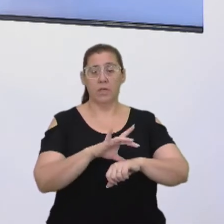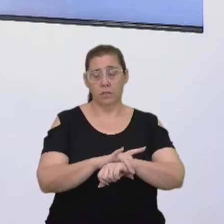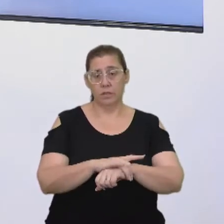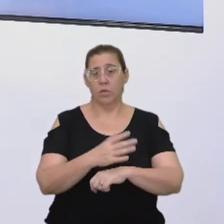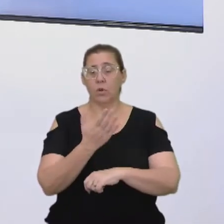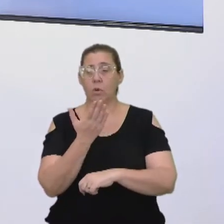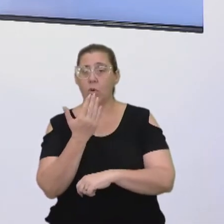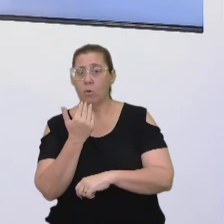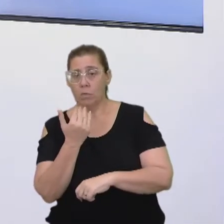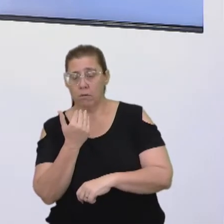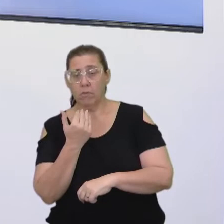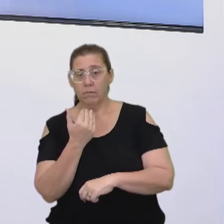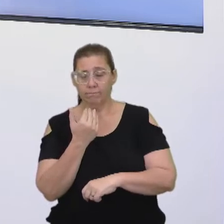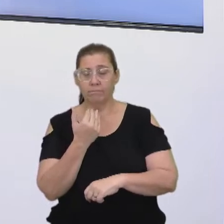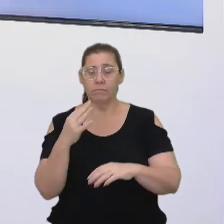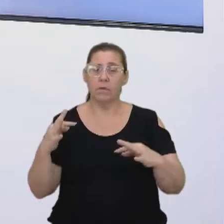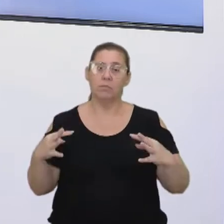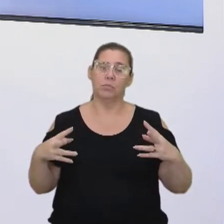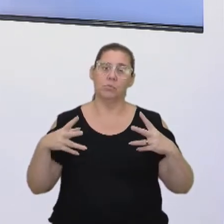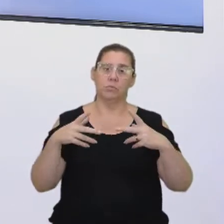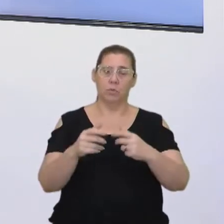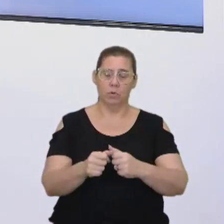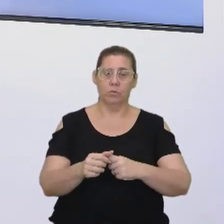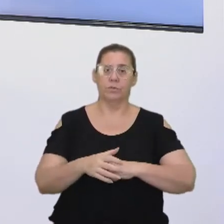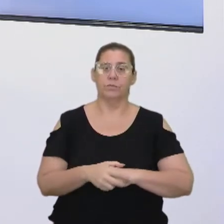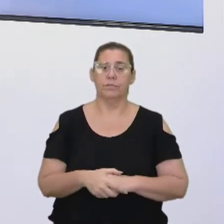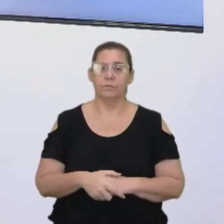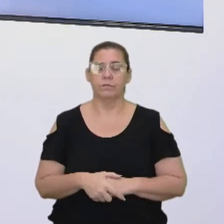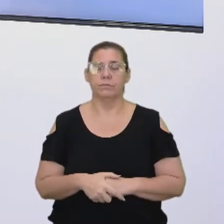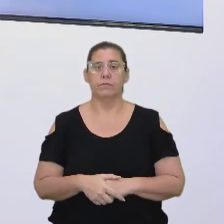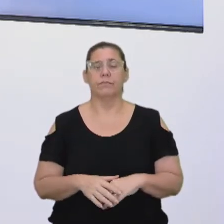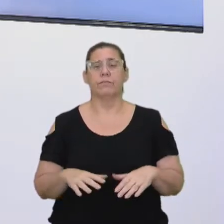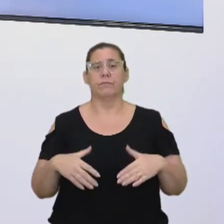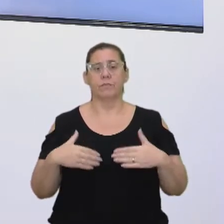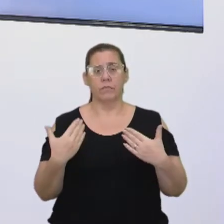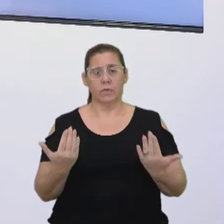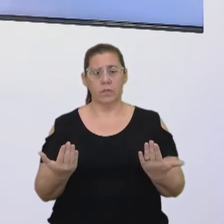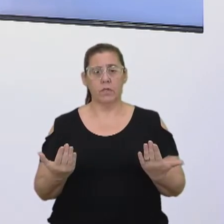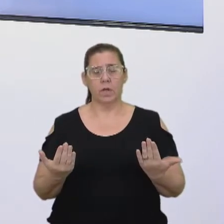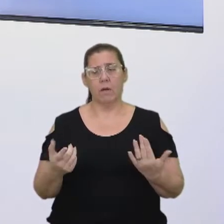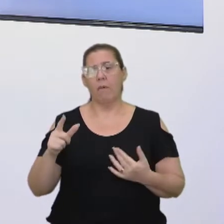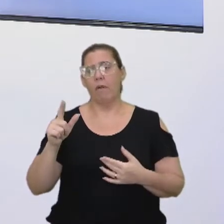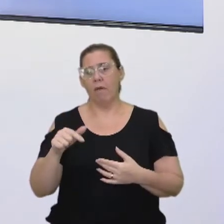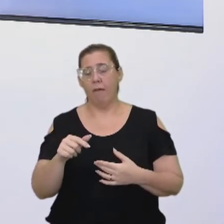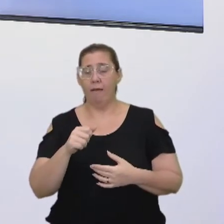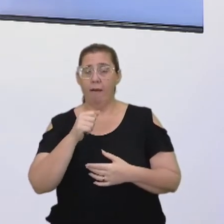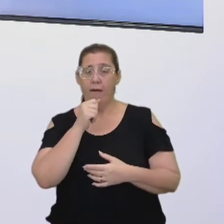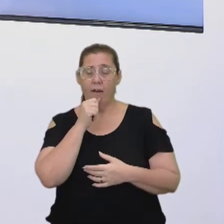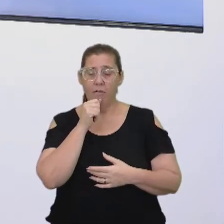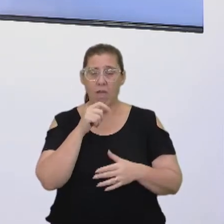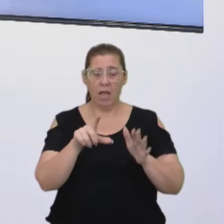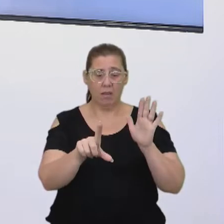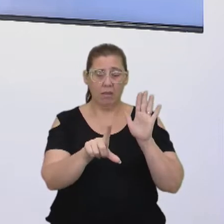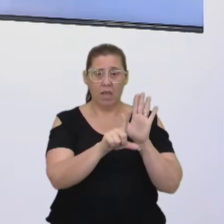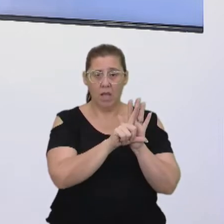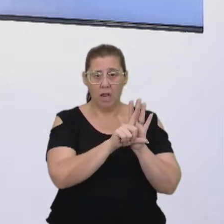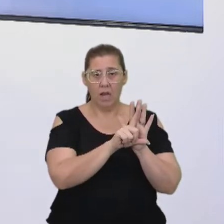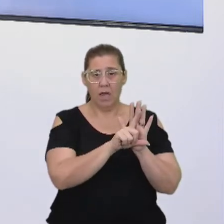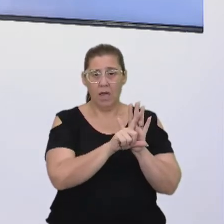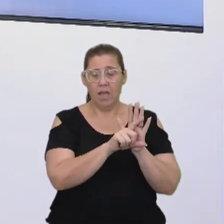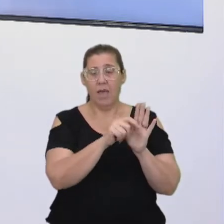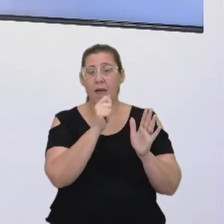Então, é dever do Estado garantir a alimentação. Então, a questão é, ainda que essa lei exista em